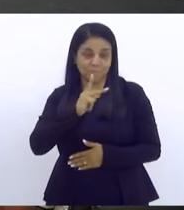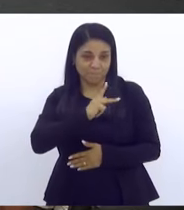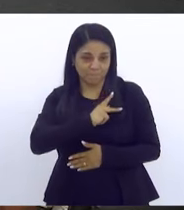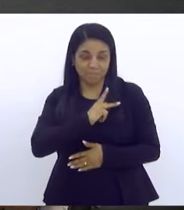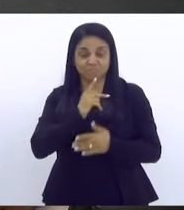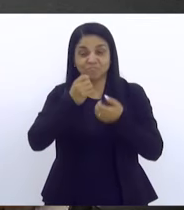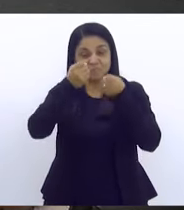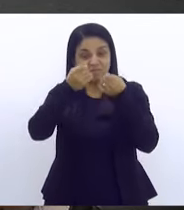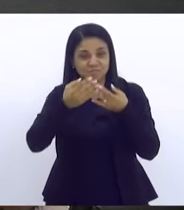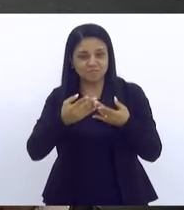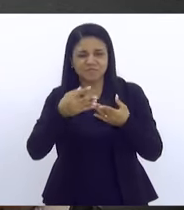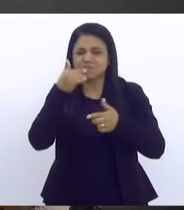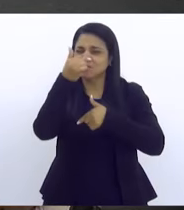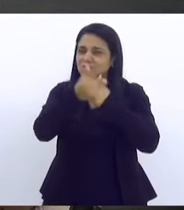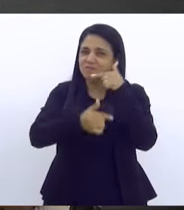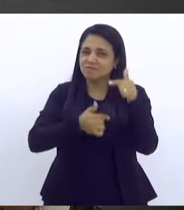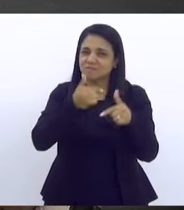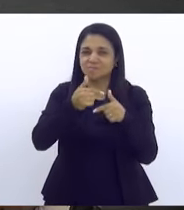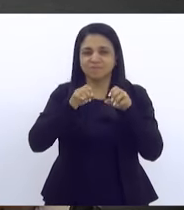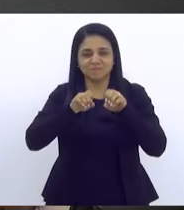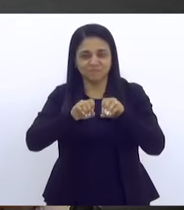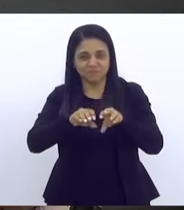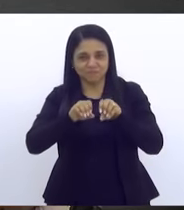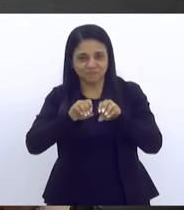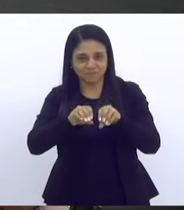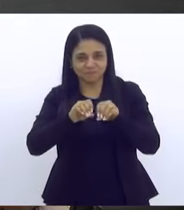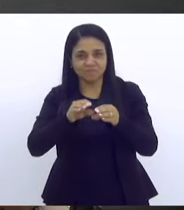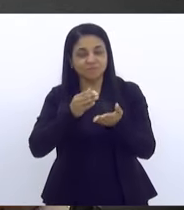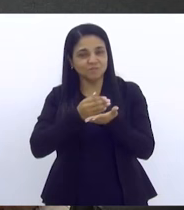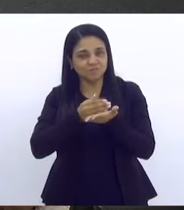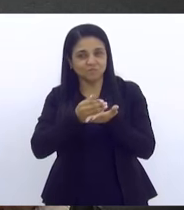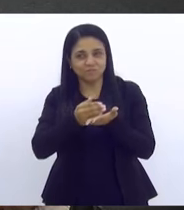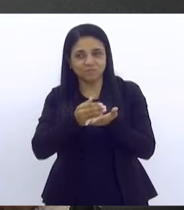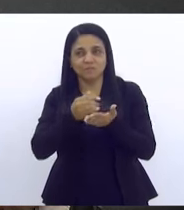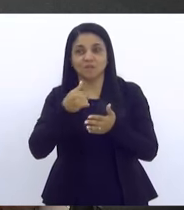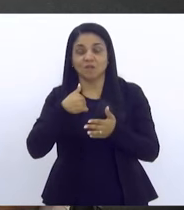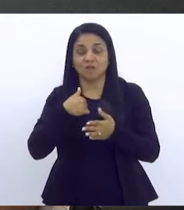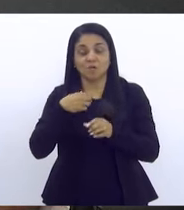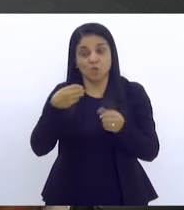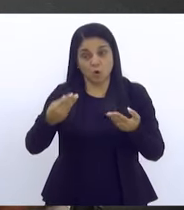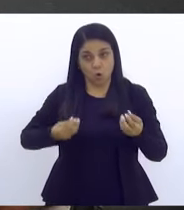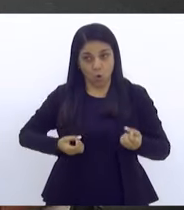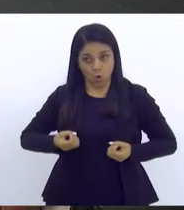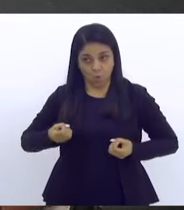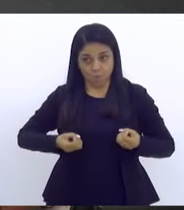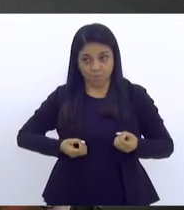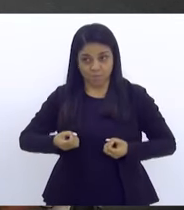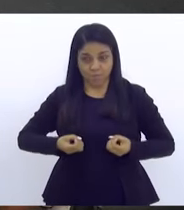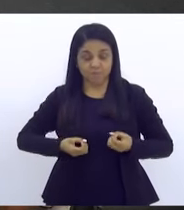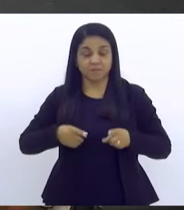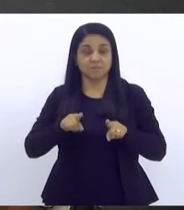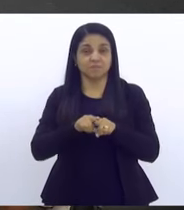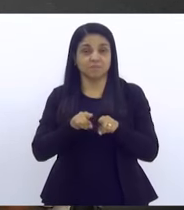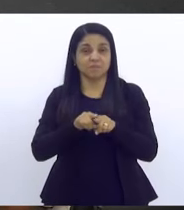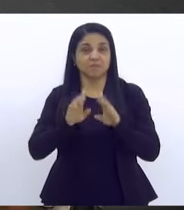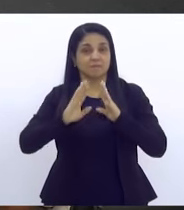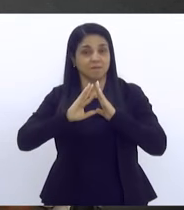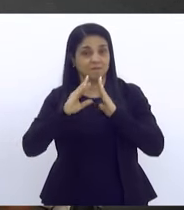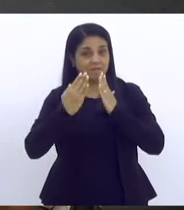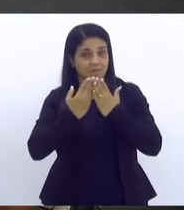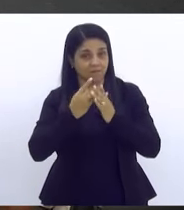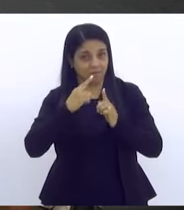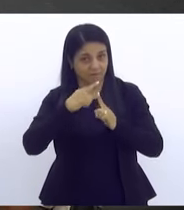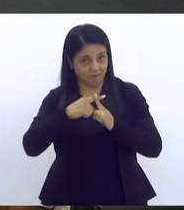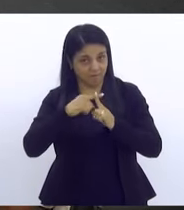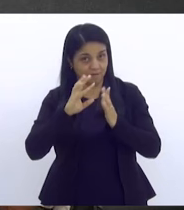trabalho, né, das educadoras, quando logo iniciou. Eu, como obreira da igreja, também já participei